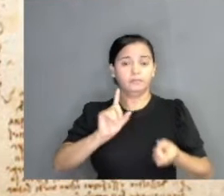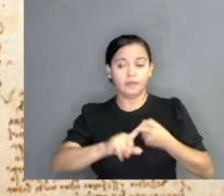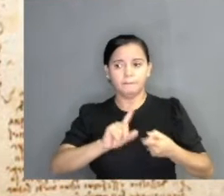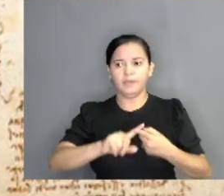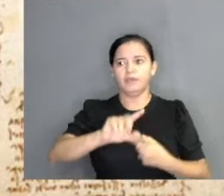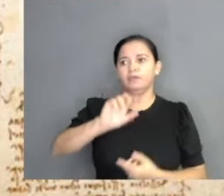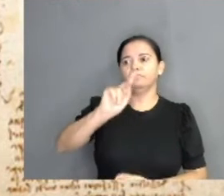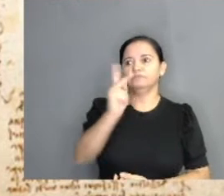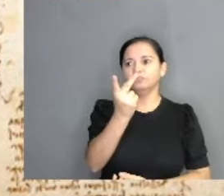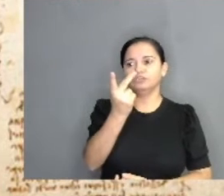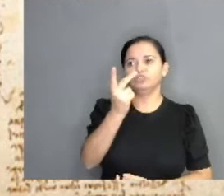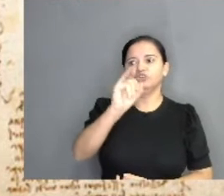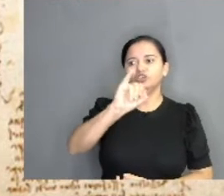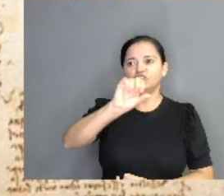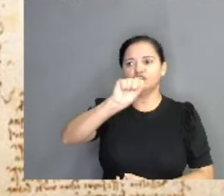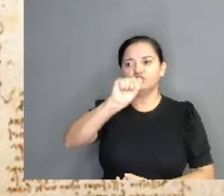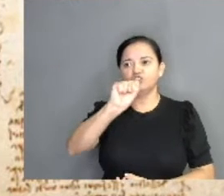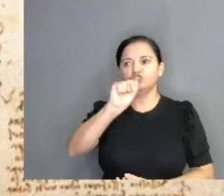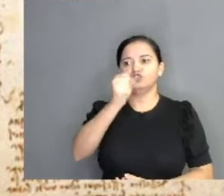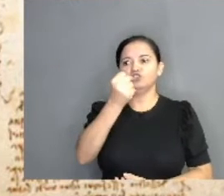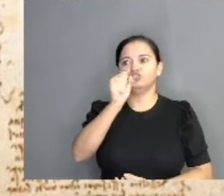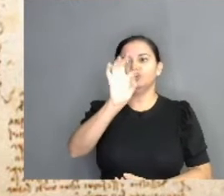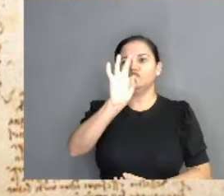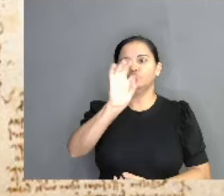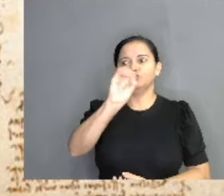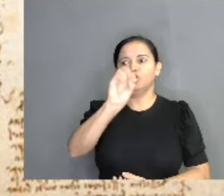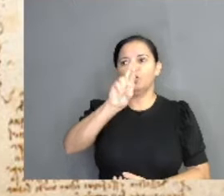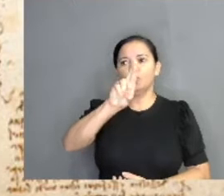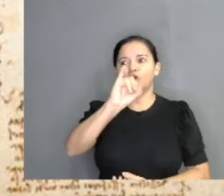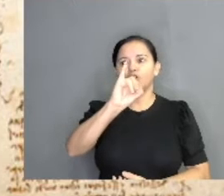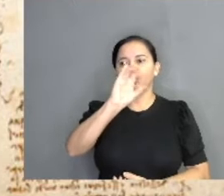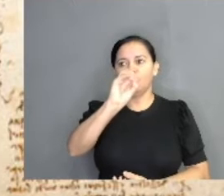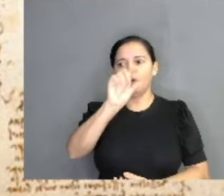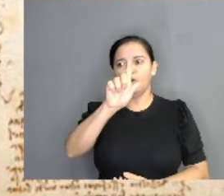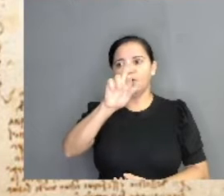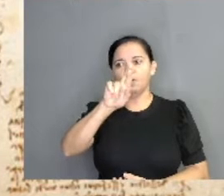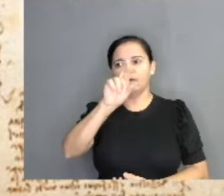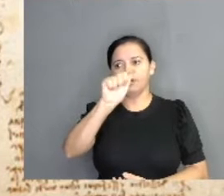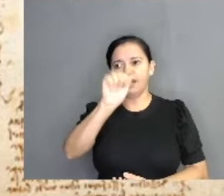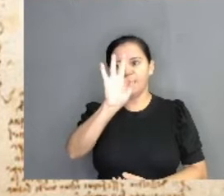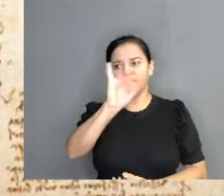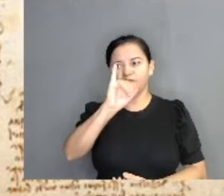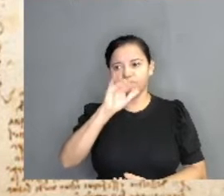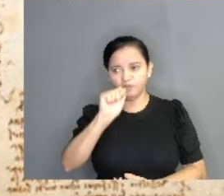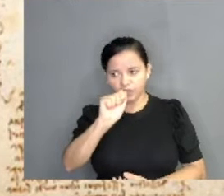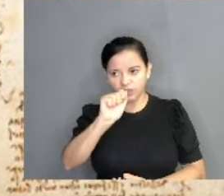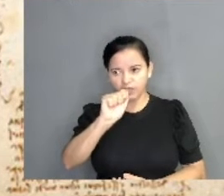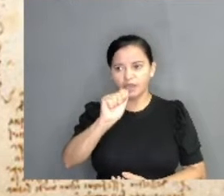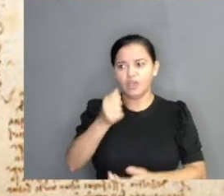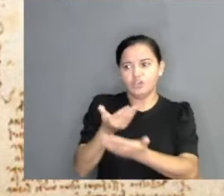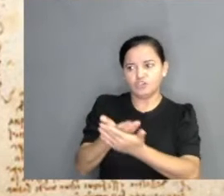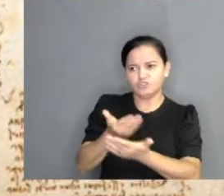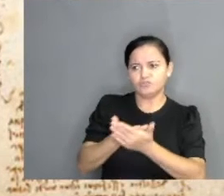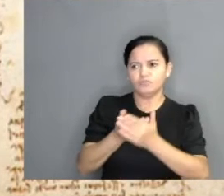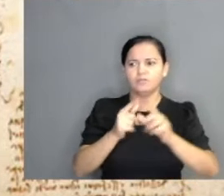Historiografia, estudo da escrita na história. Tá? Então, vai existir